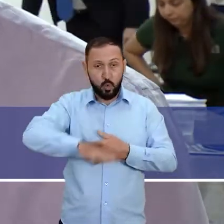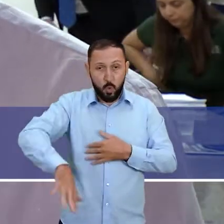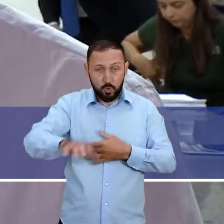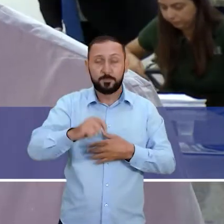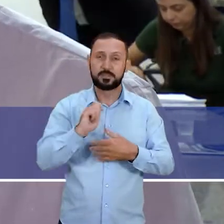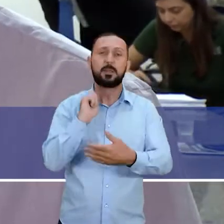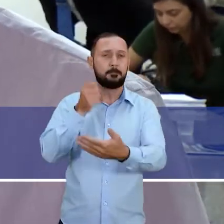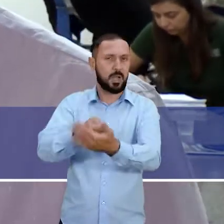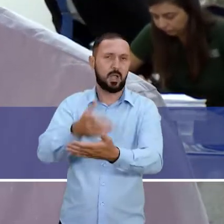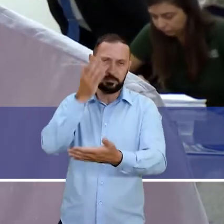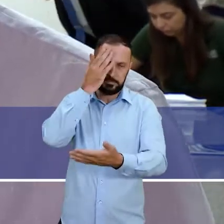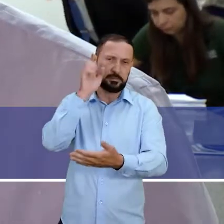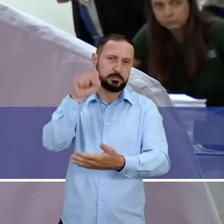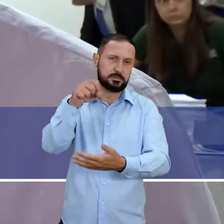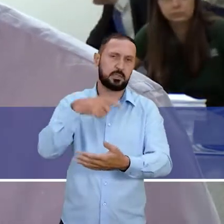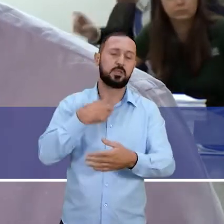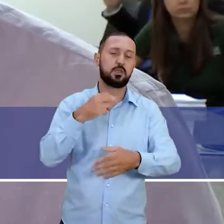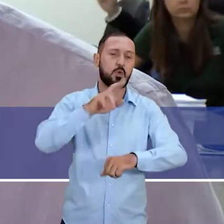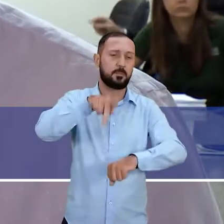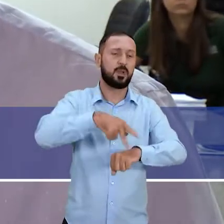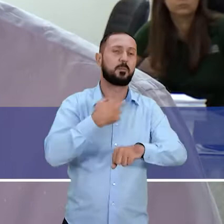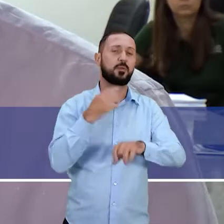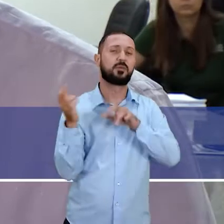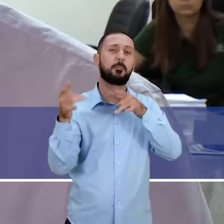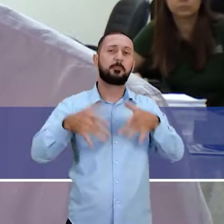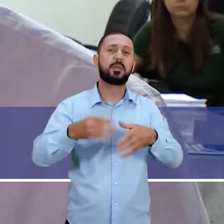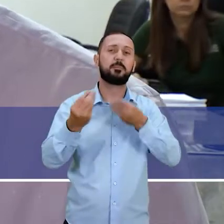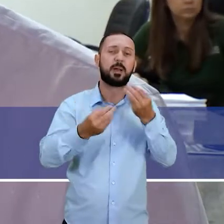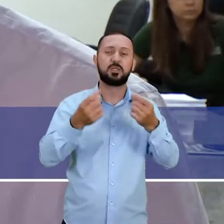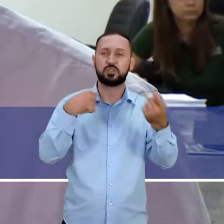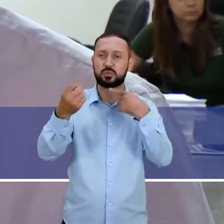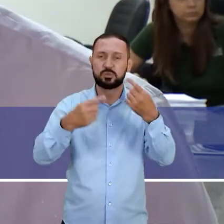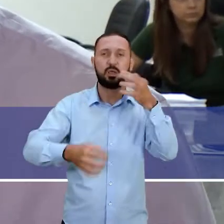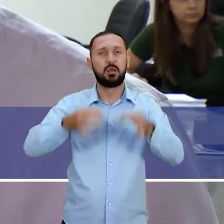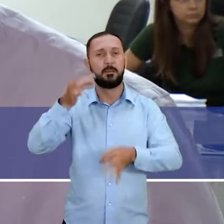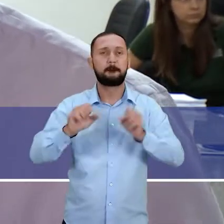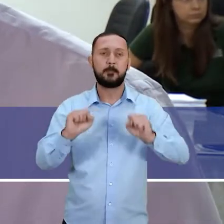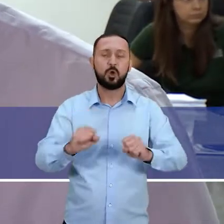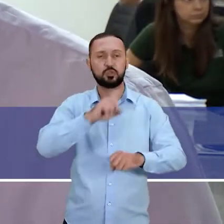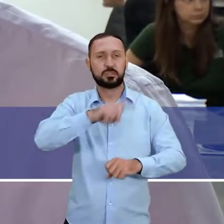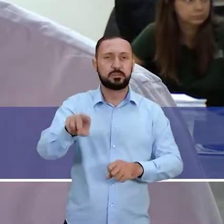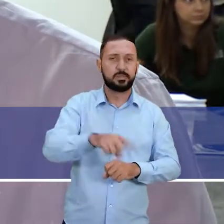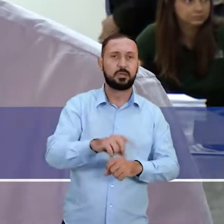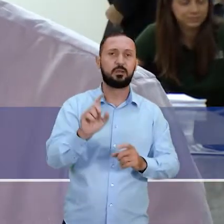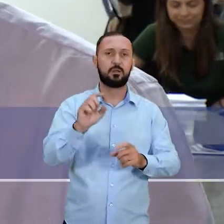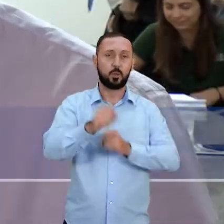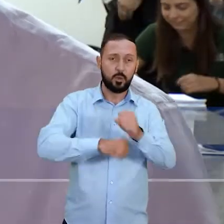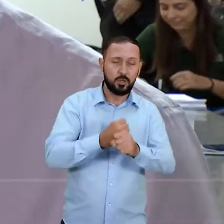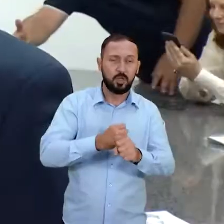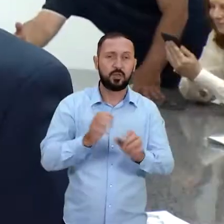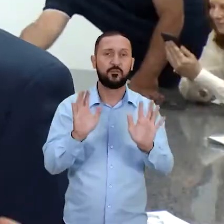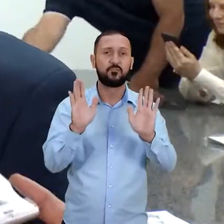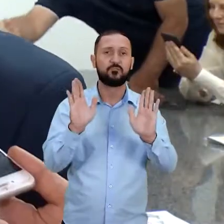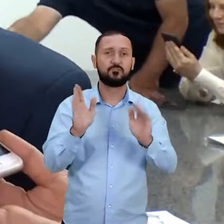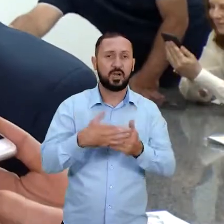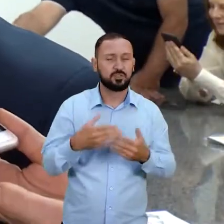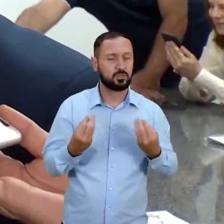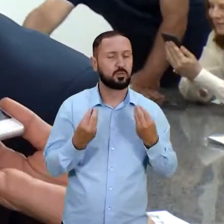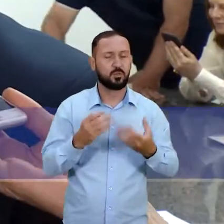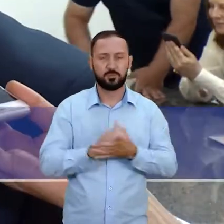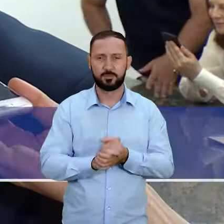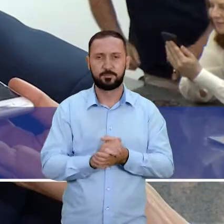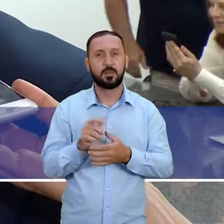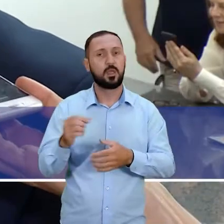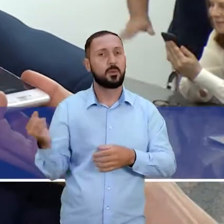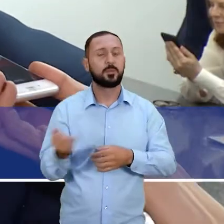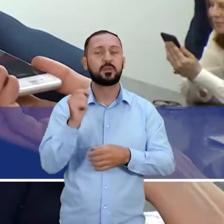né, e o parque não pode ficar à mercê de discursos de debates jurídicos e ele pode ou não extinguir num ano ou no outro. É fundamental que